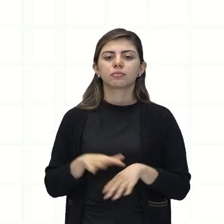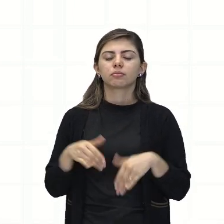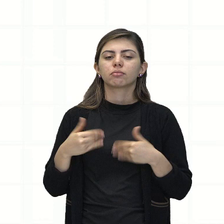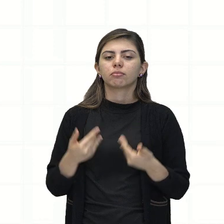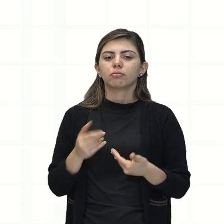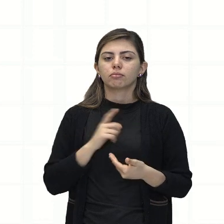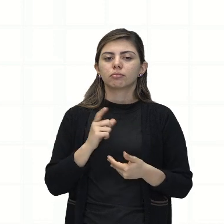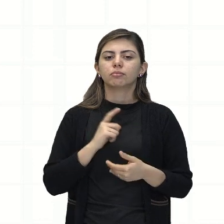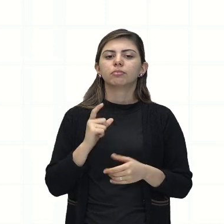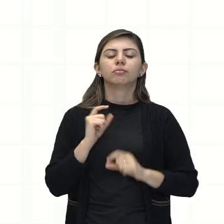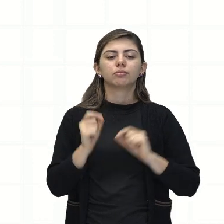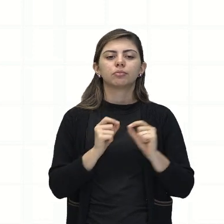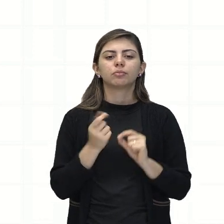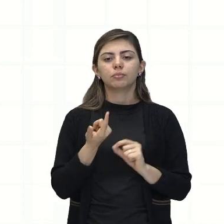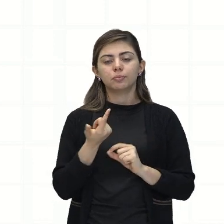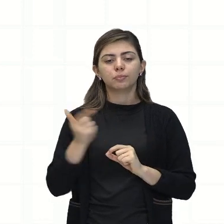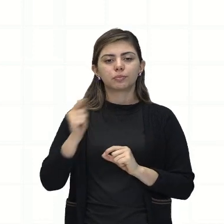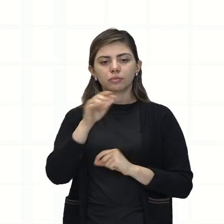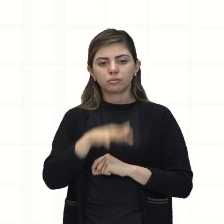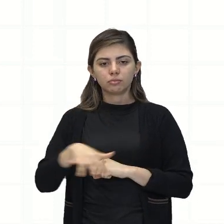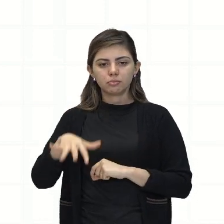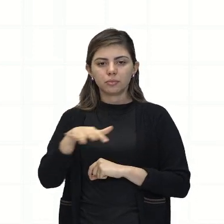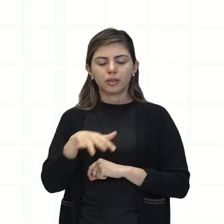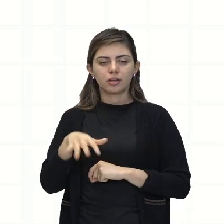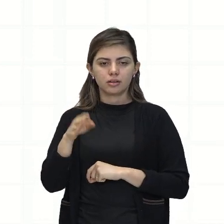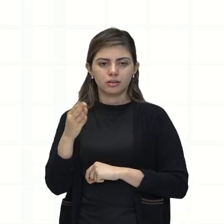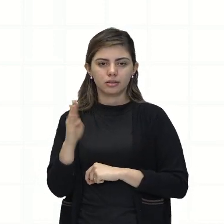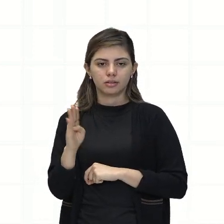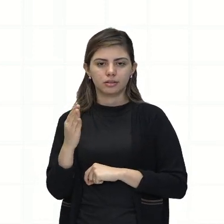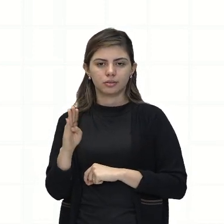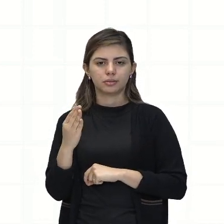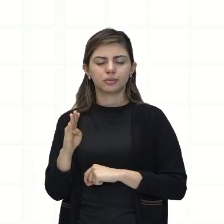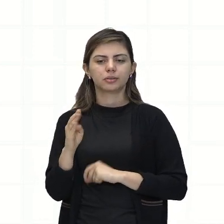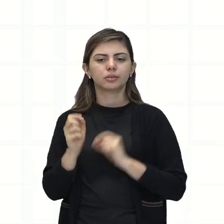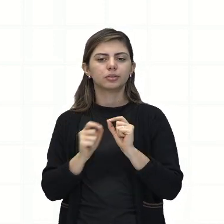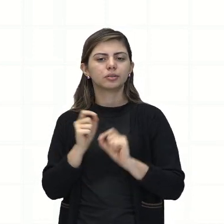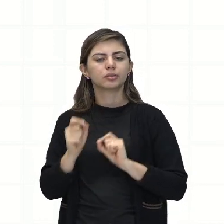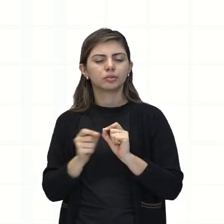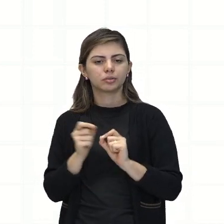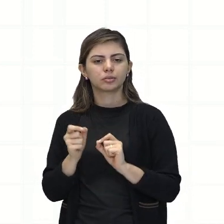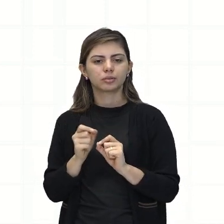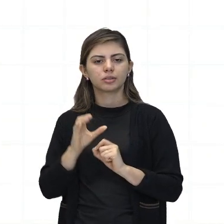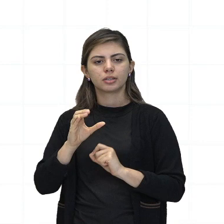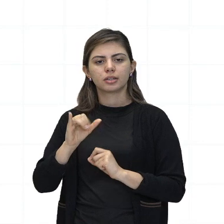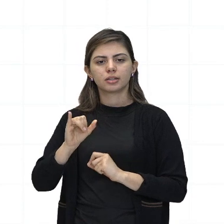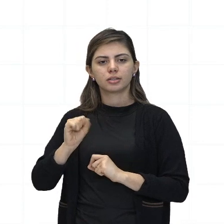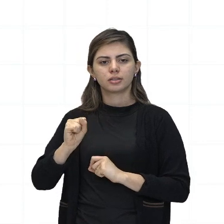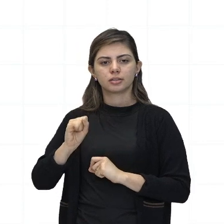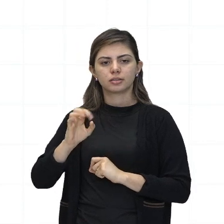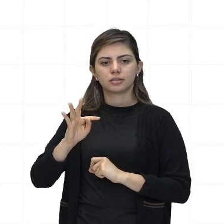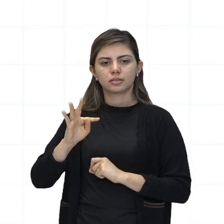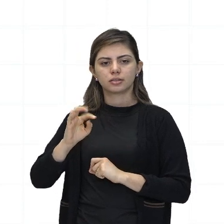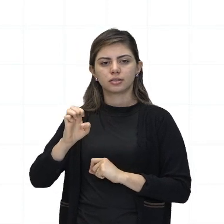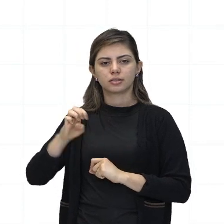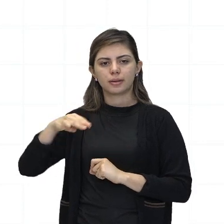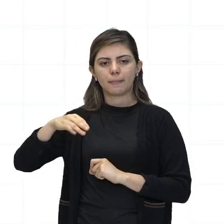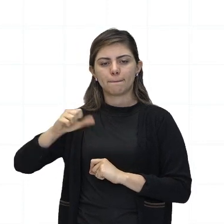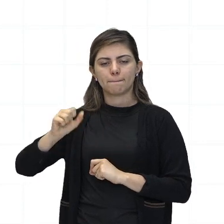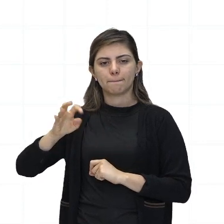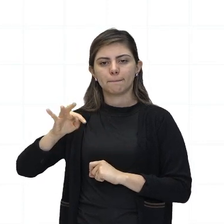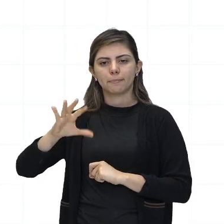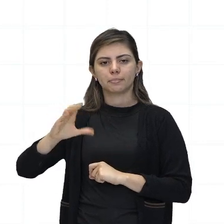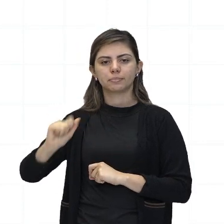temos um outro ramo da biologia que é chamado de sistemática. Vejam que na sistemática, o